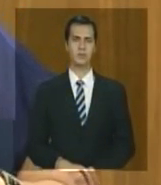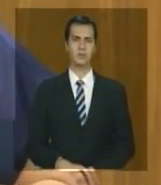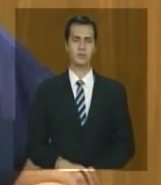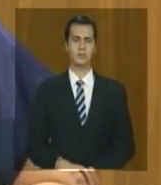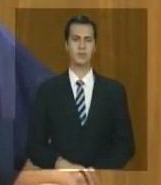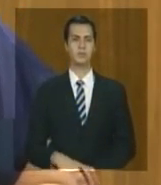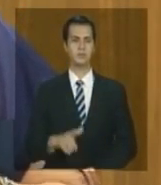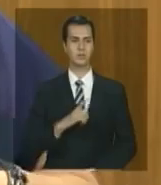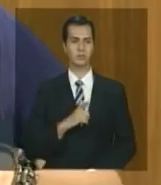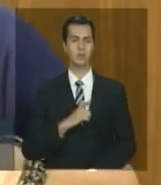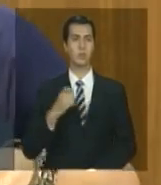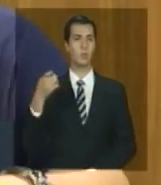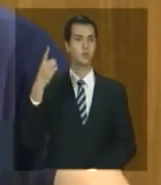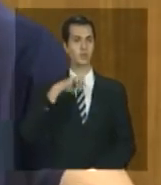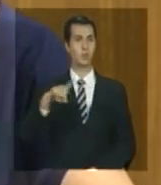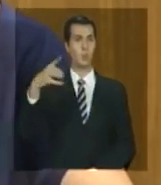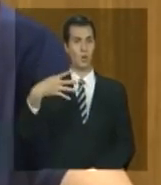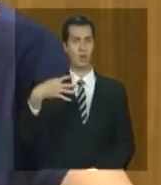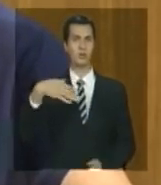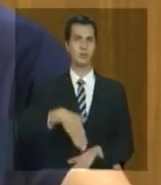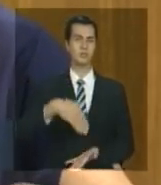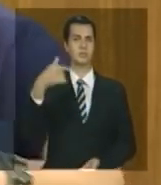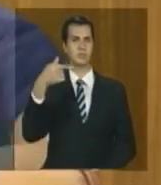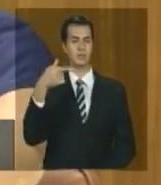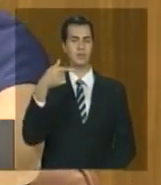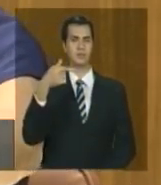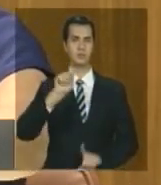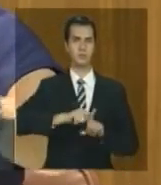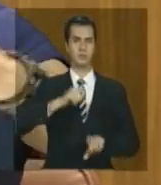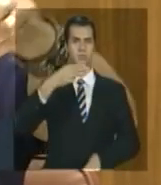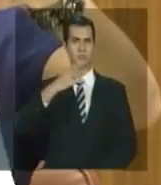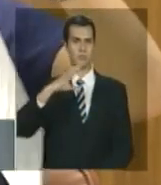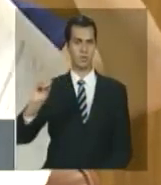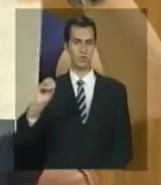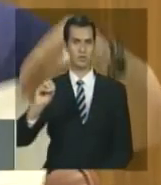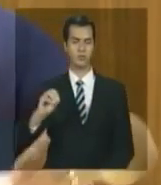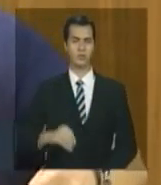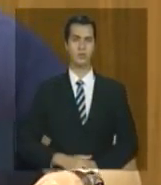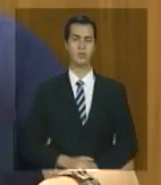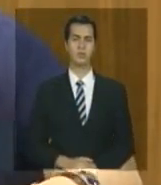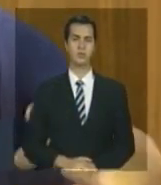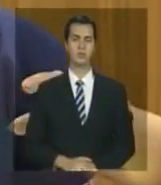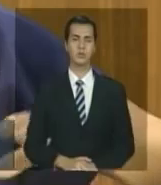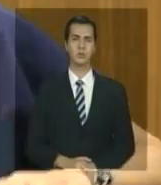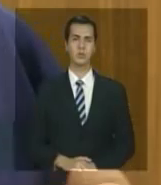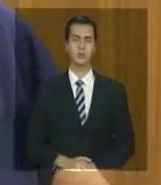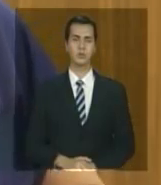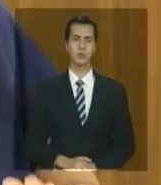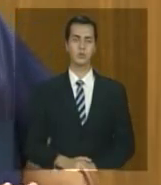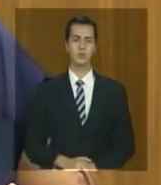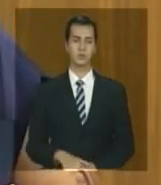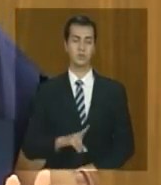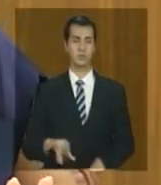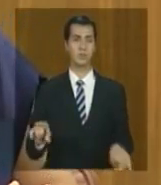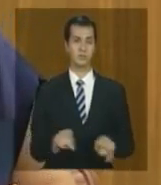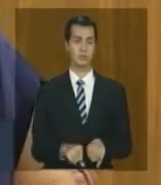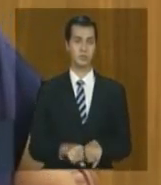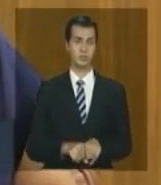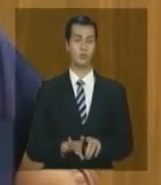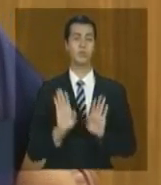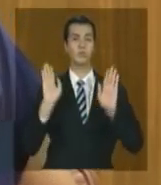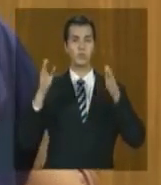dias 4 a 7 de março, né? Já se realizou, e nós teremos também um fórum